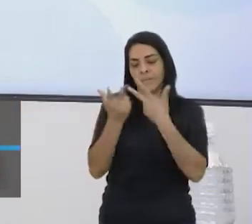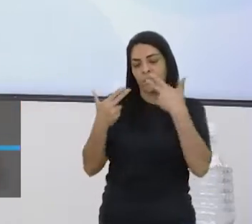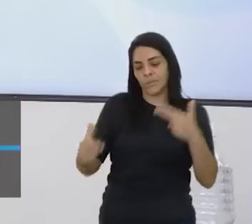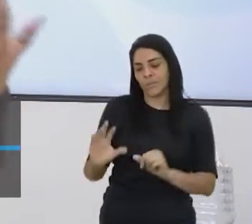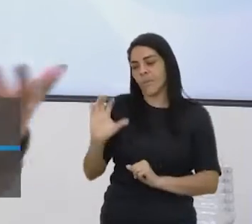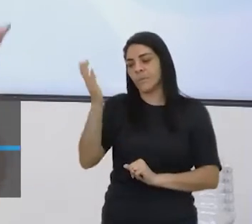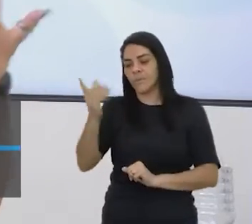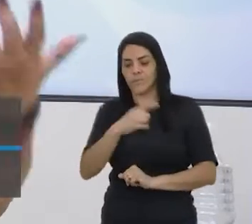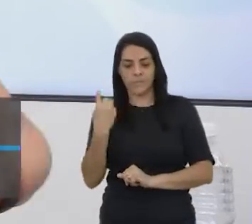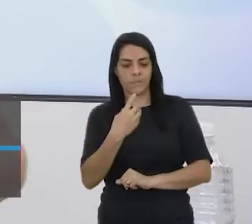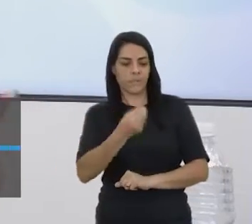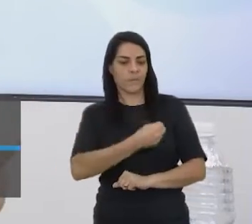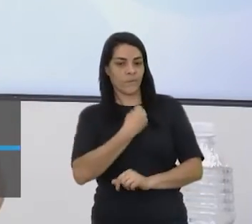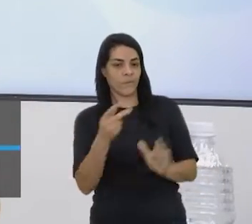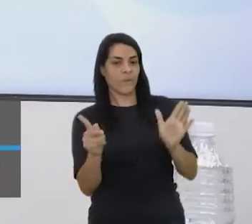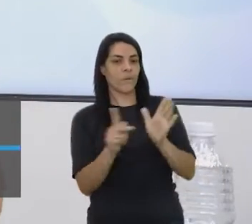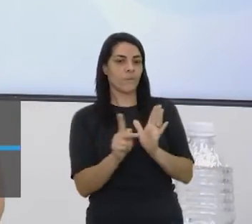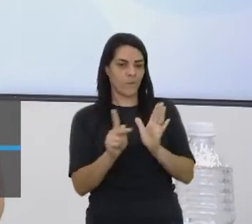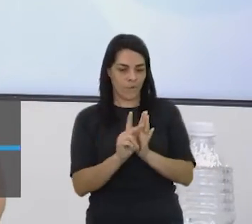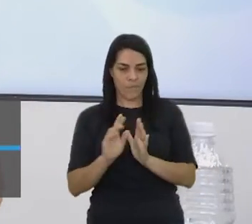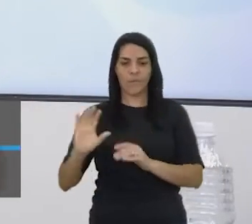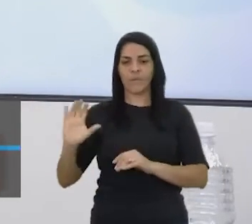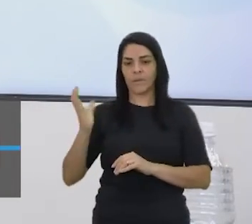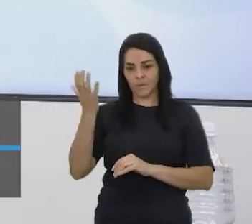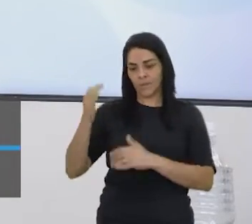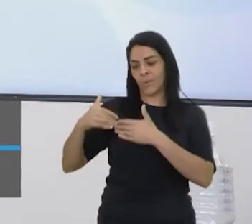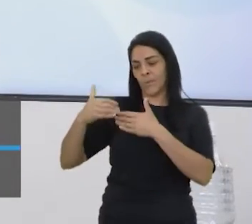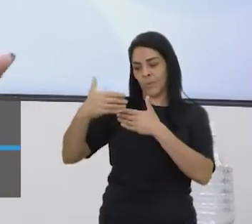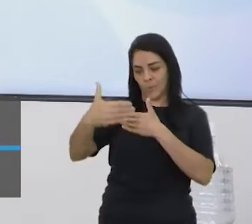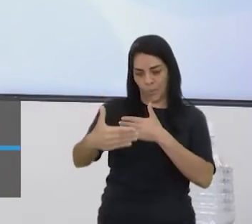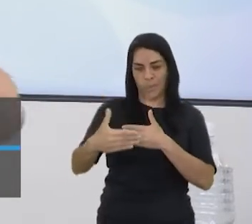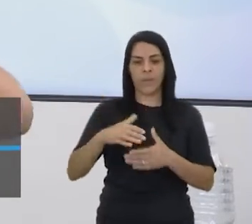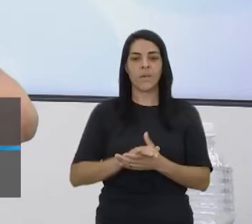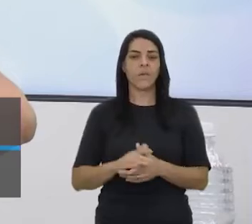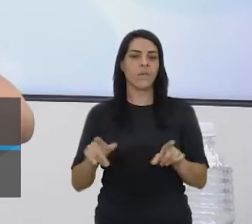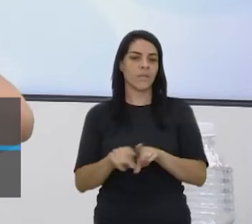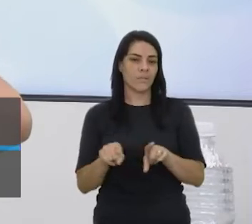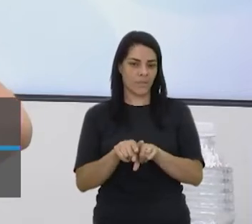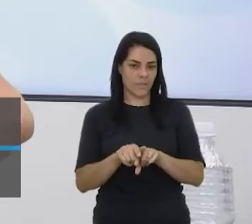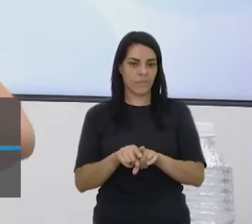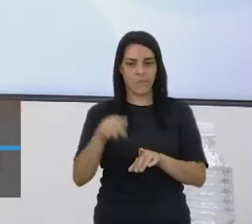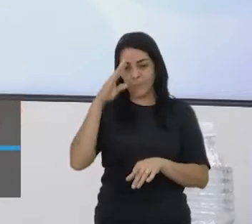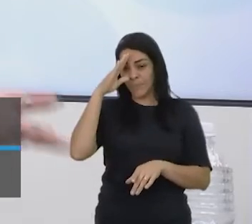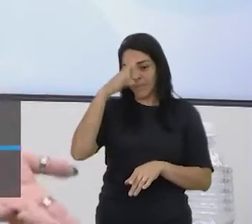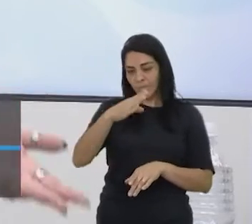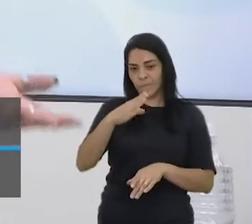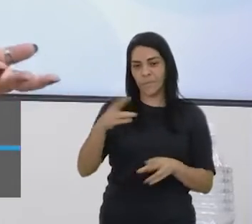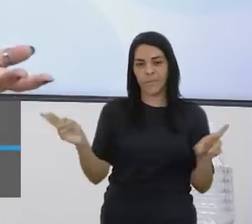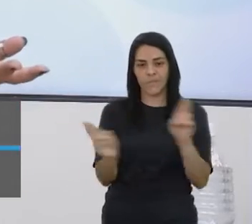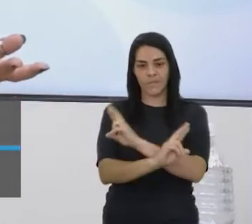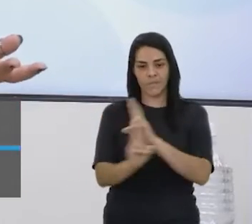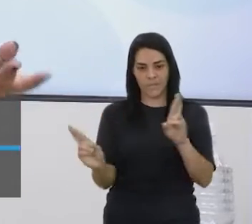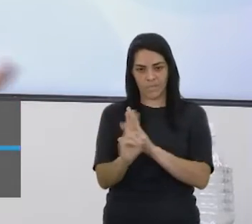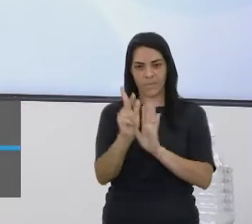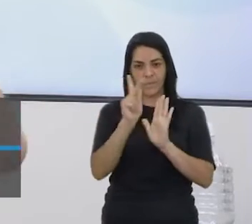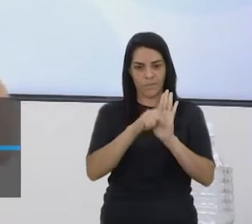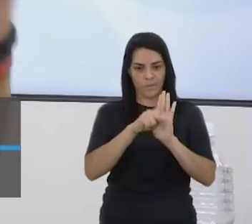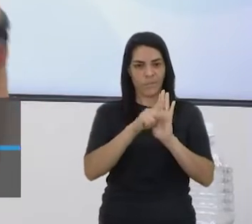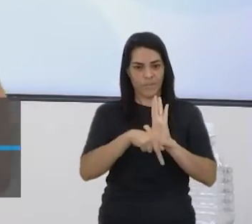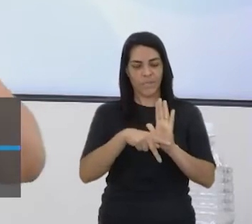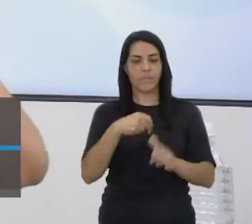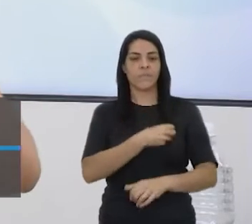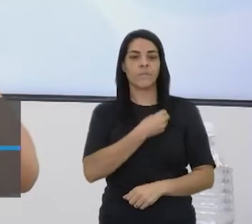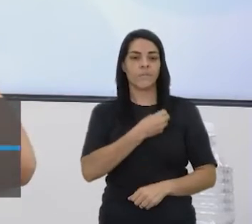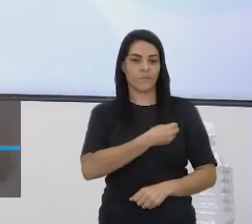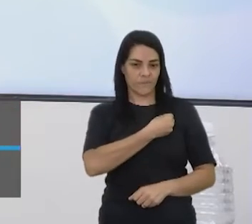sobre as coisas que vão acontecendo na nossa vida e principalmente isso também se relaciona com o nosso projeto de vida que